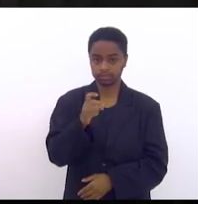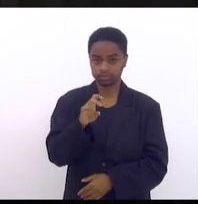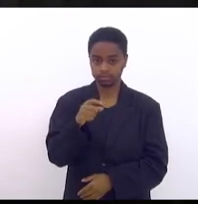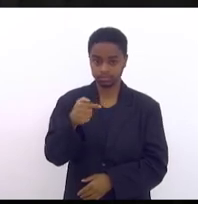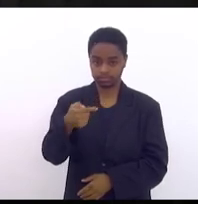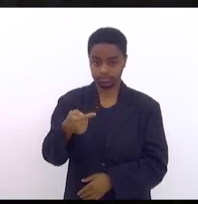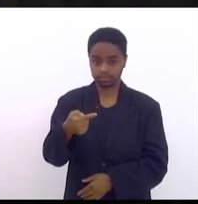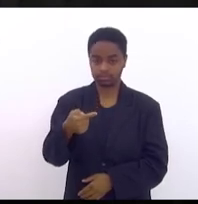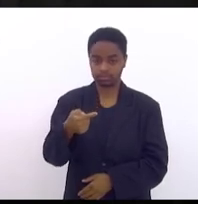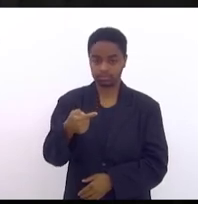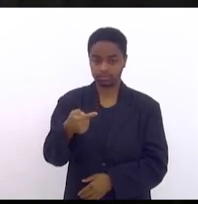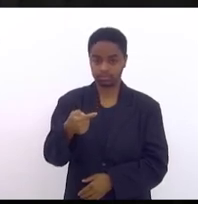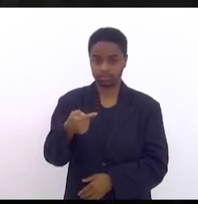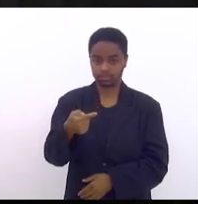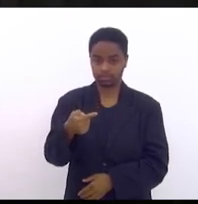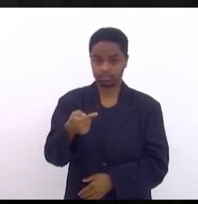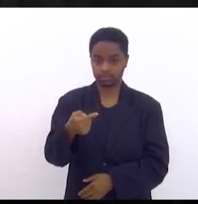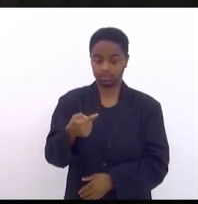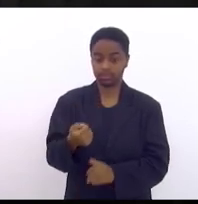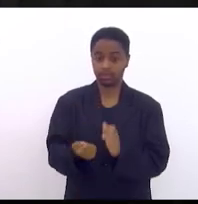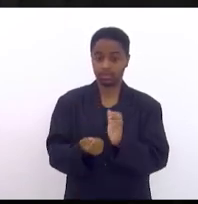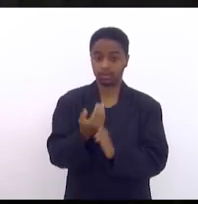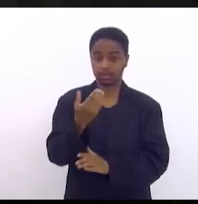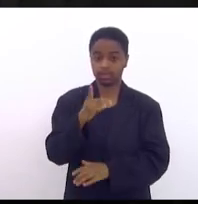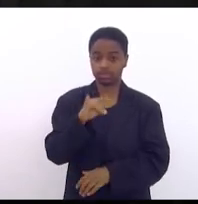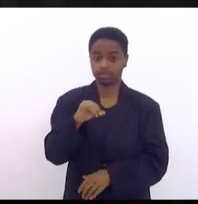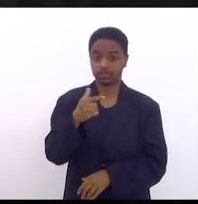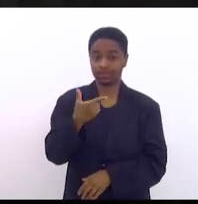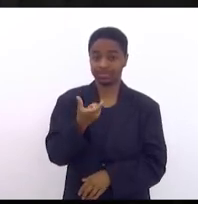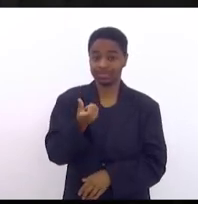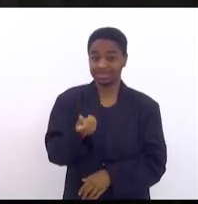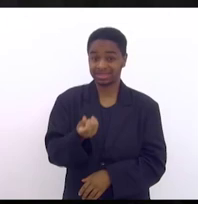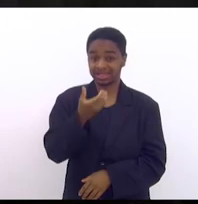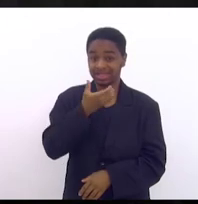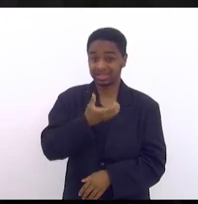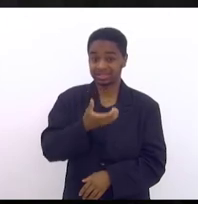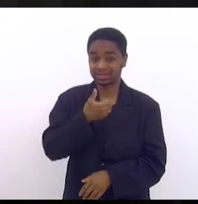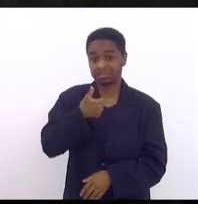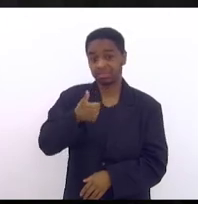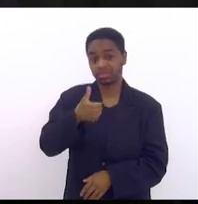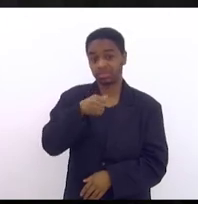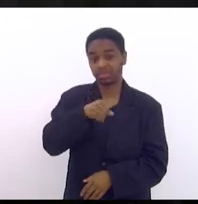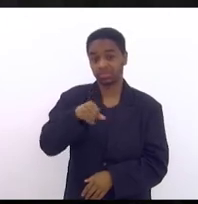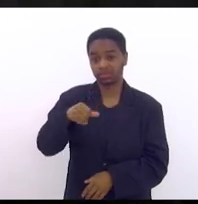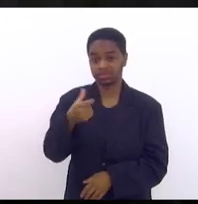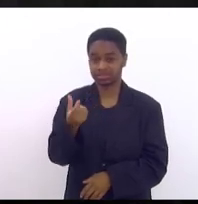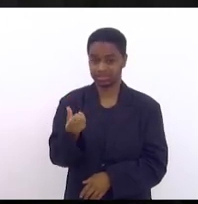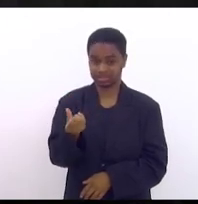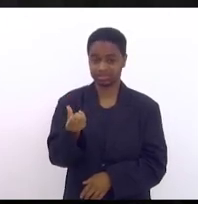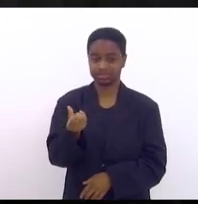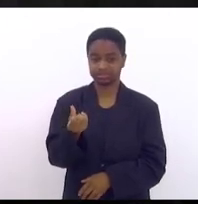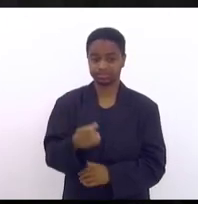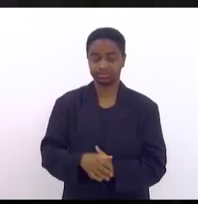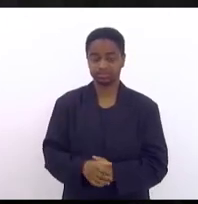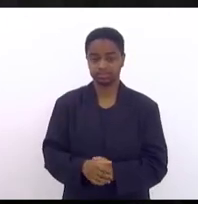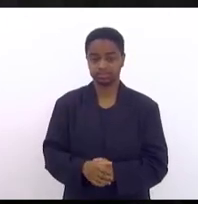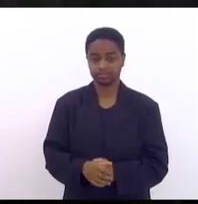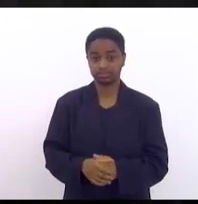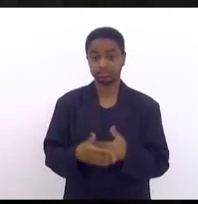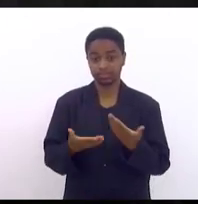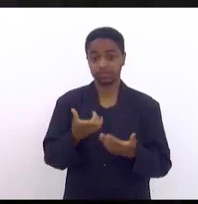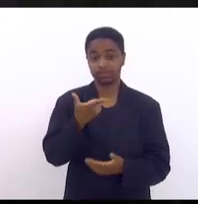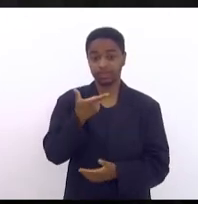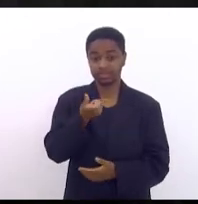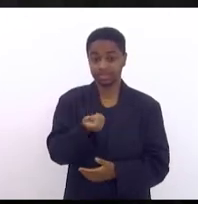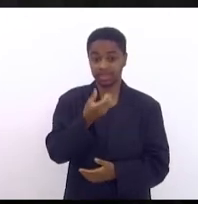2657, ela é de 26 de dezembro de 1996. 26 de dezembro é o dia do